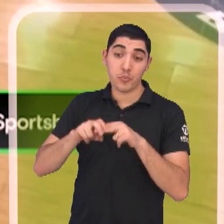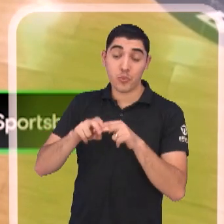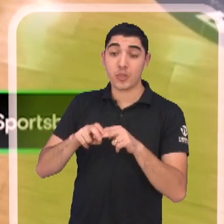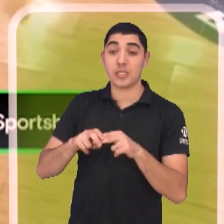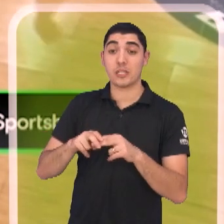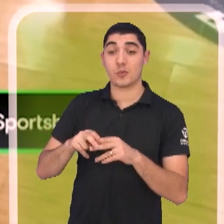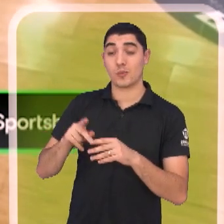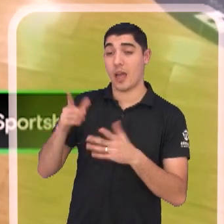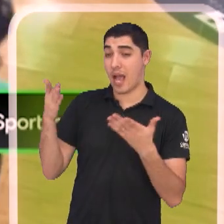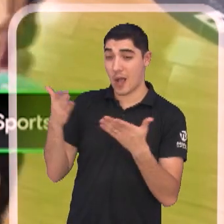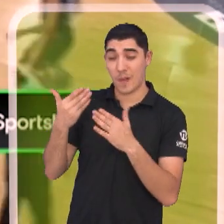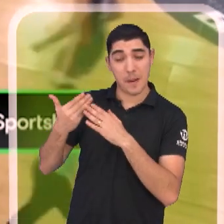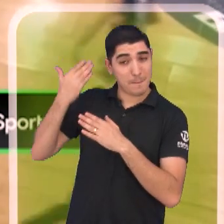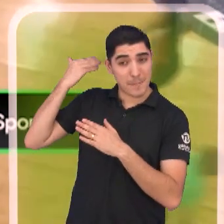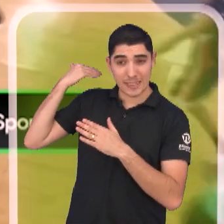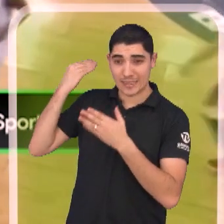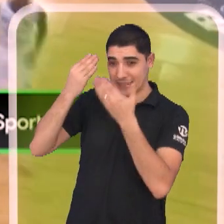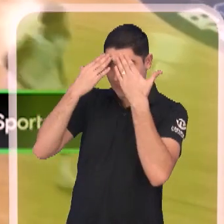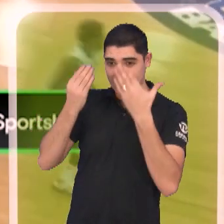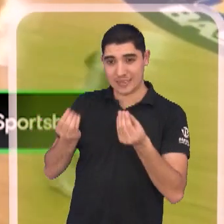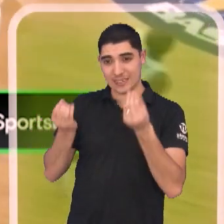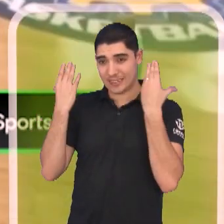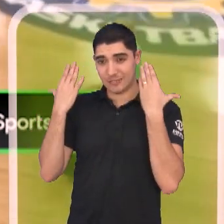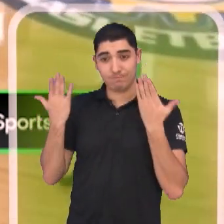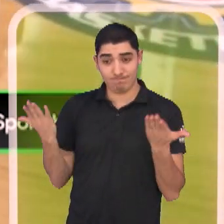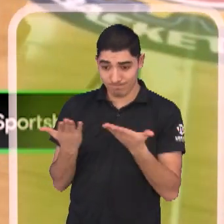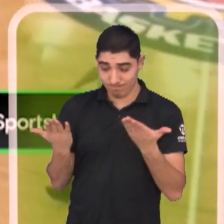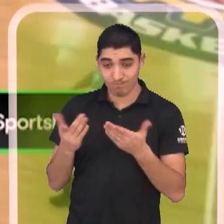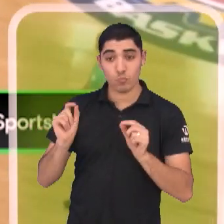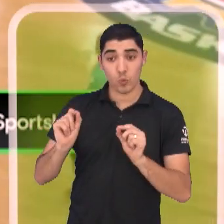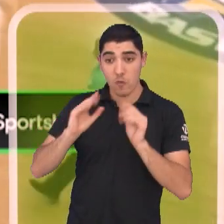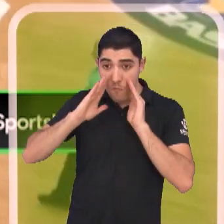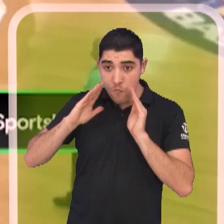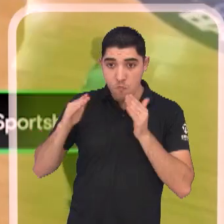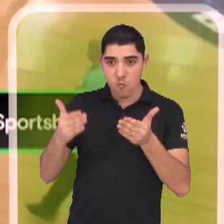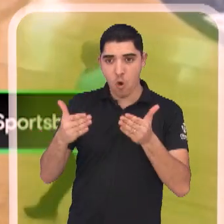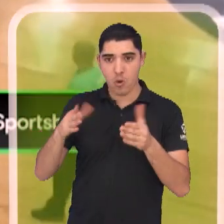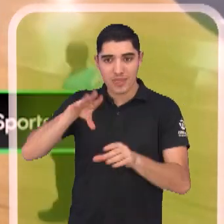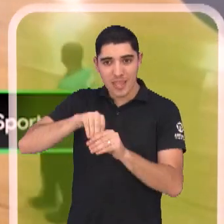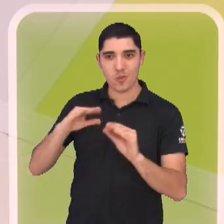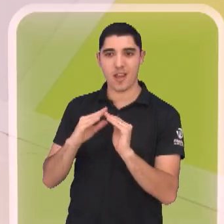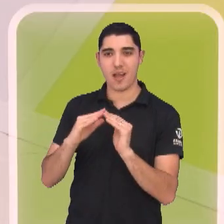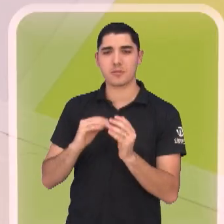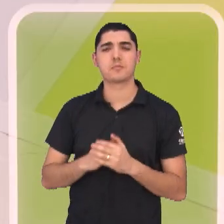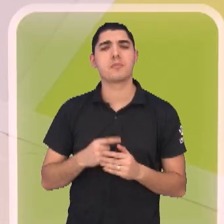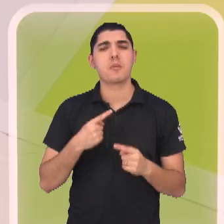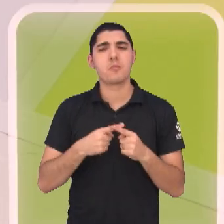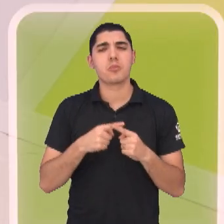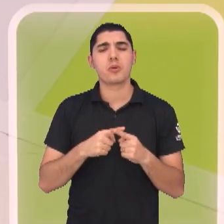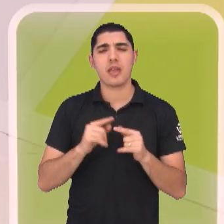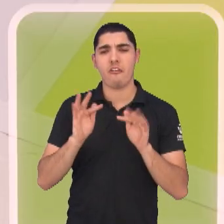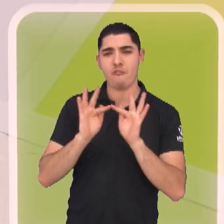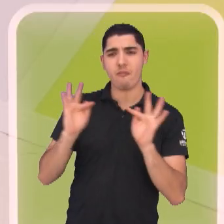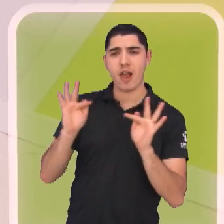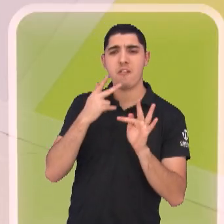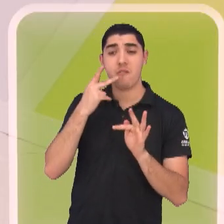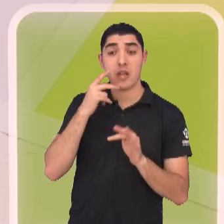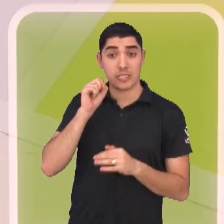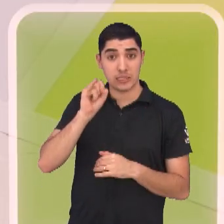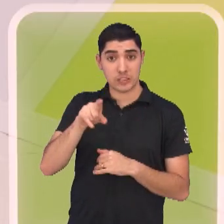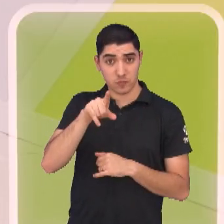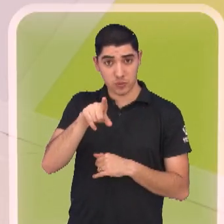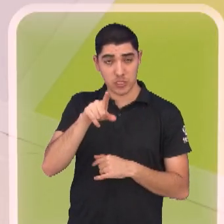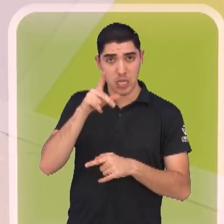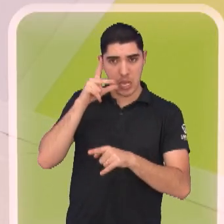que passou para para trás e pensar agora nesse jogo focar nesse jogo aí em casa por que que o ditado diz que quando você ganha numa